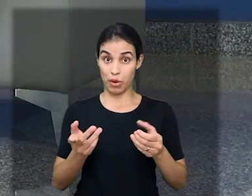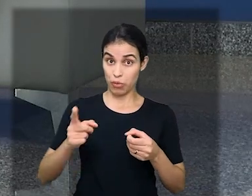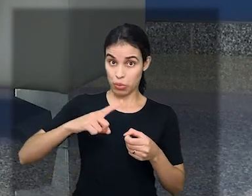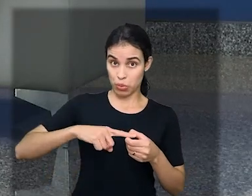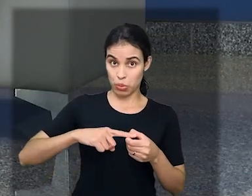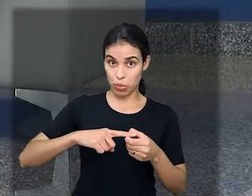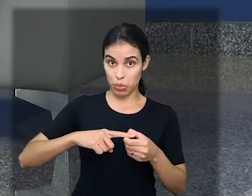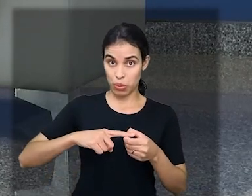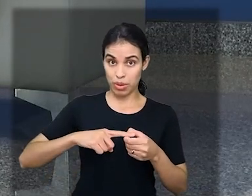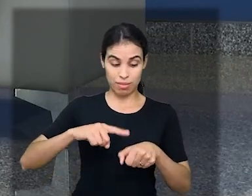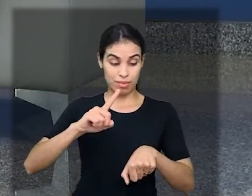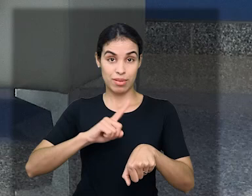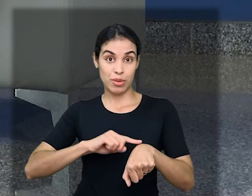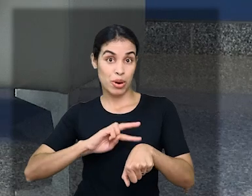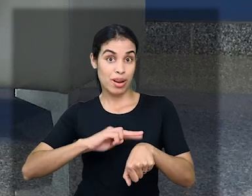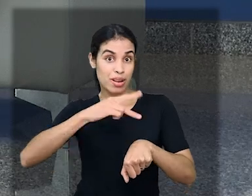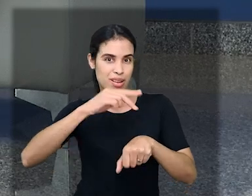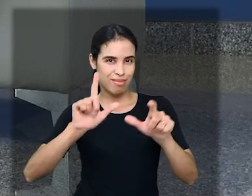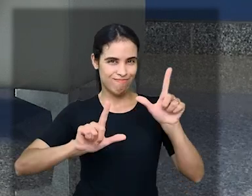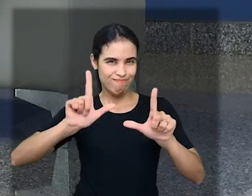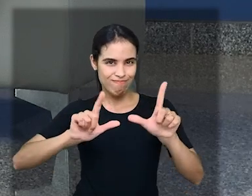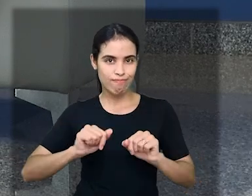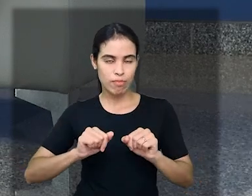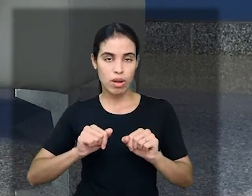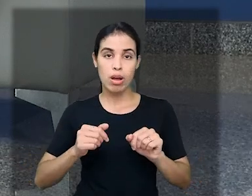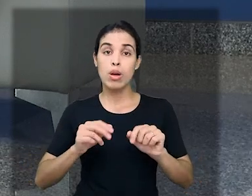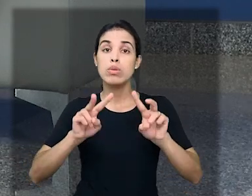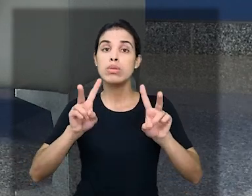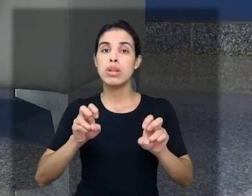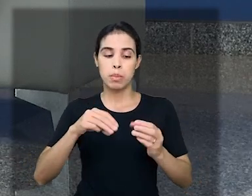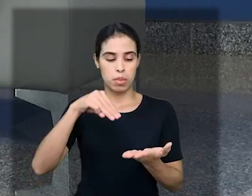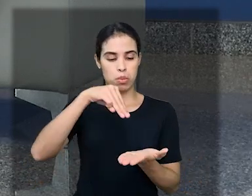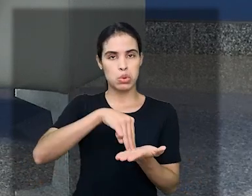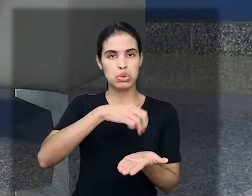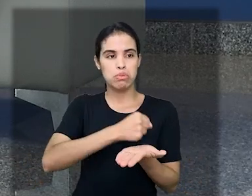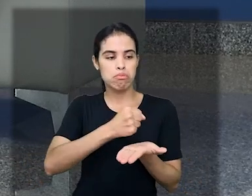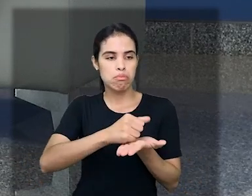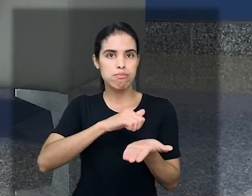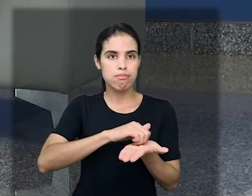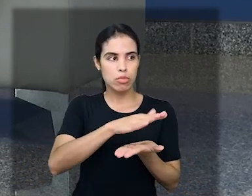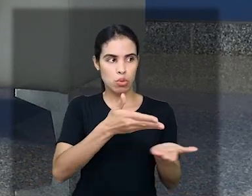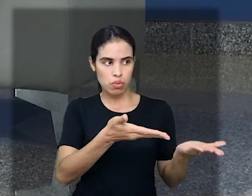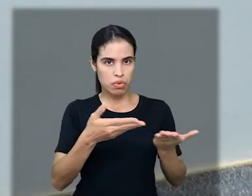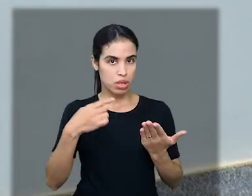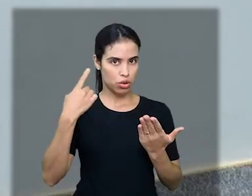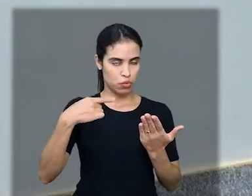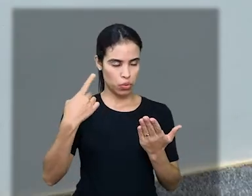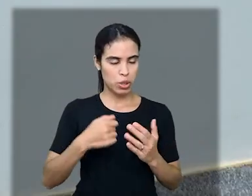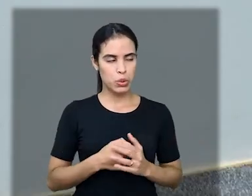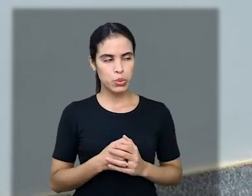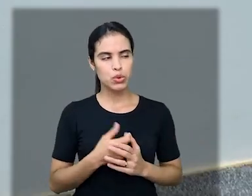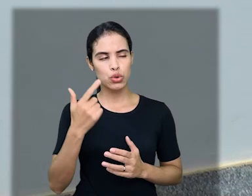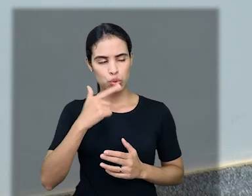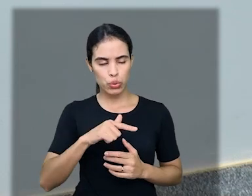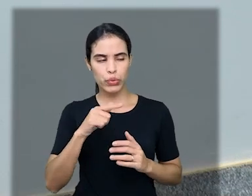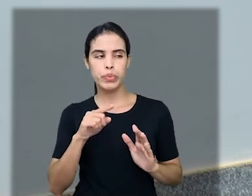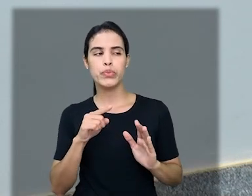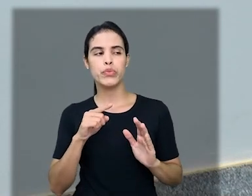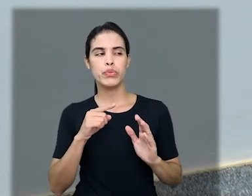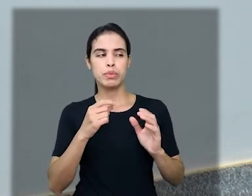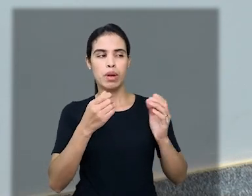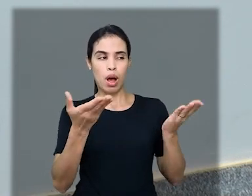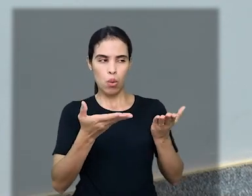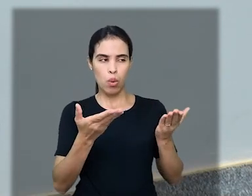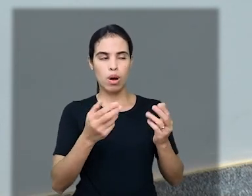Estamos de volta com o programa Hora Extra, hoje falando sobre a demissão por justa causa com o advogado Leopoldo Siqueira. Leopoldo, vamos começar